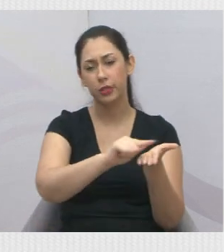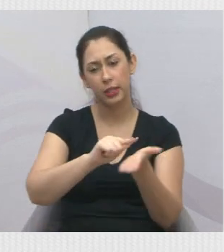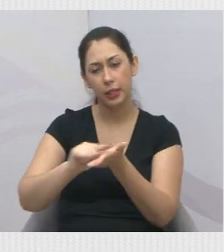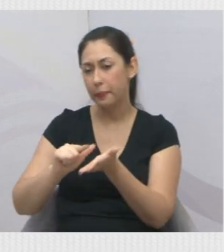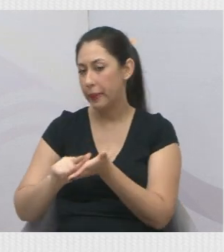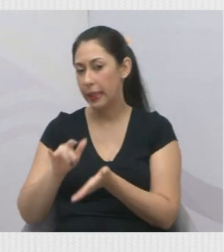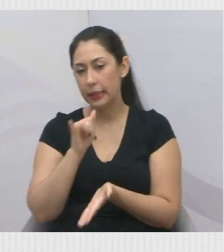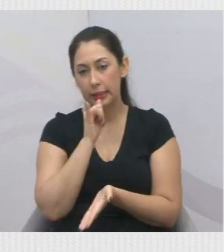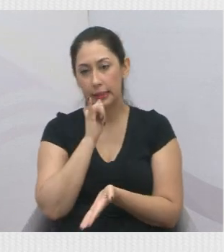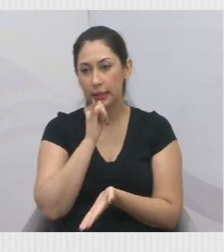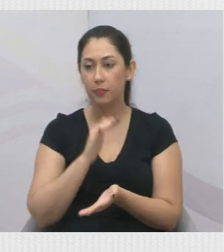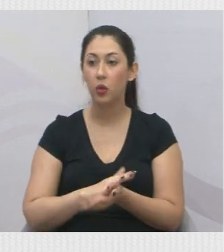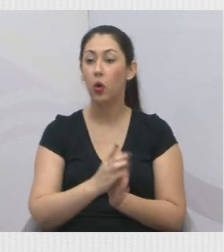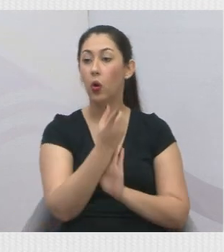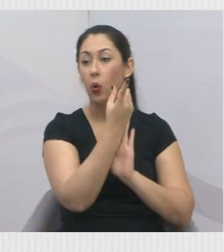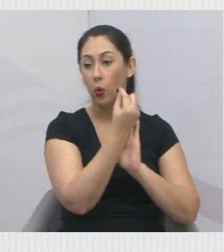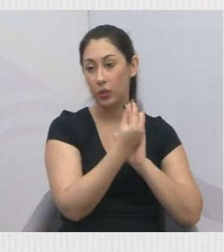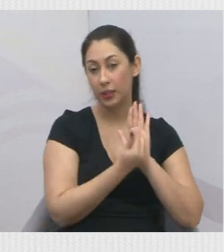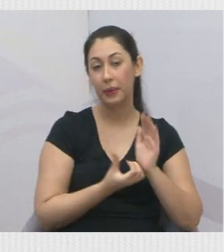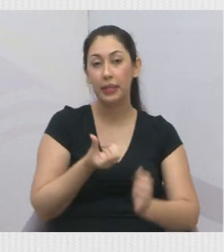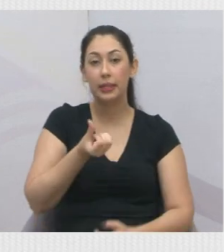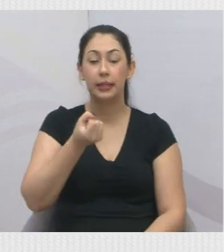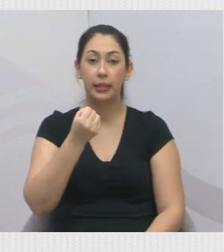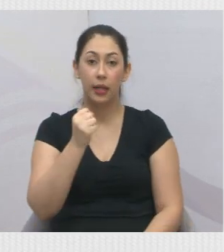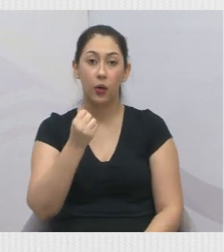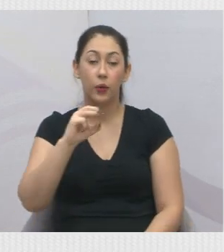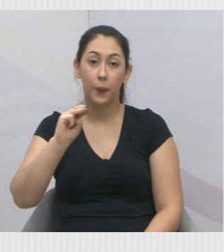do município, meta orçada